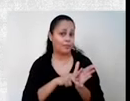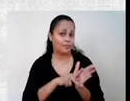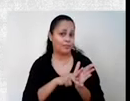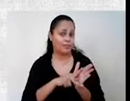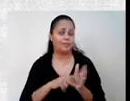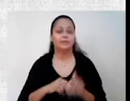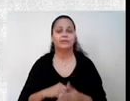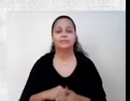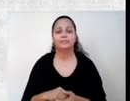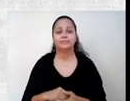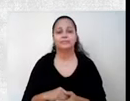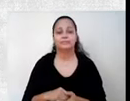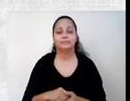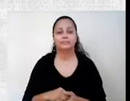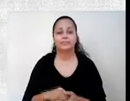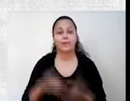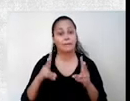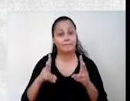peculiar.